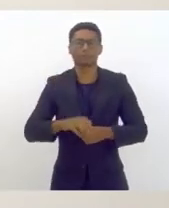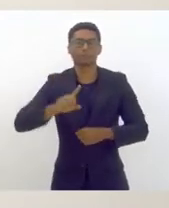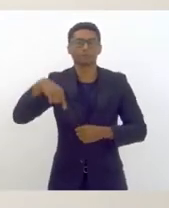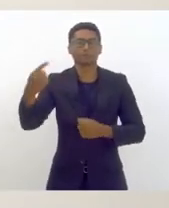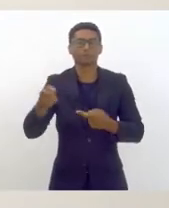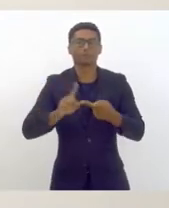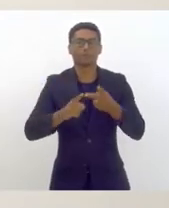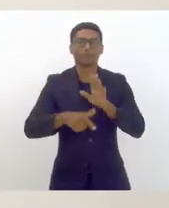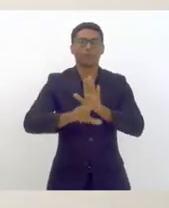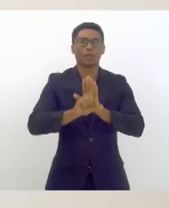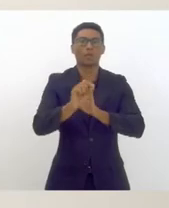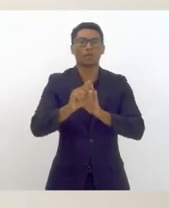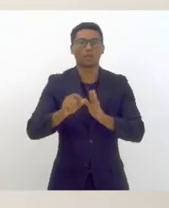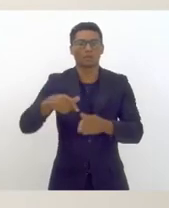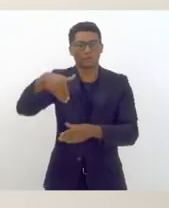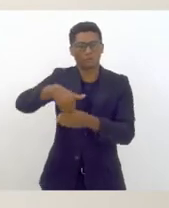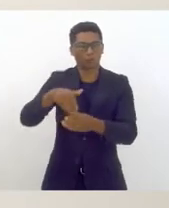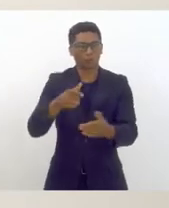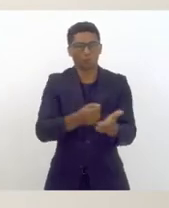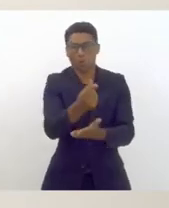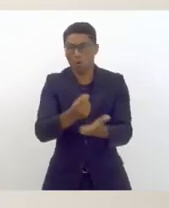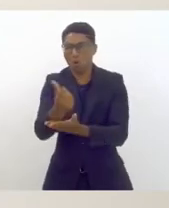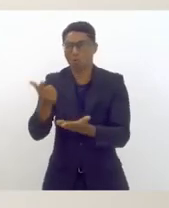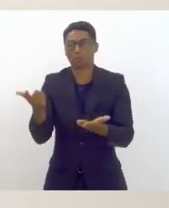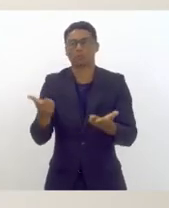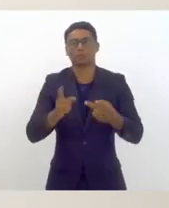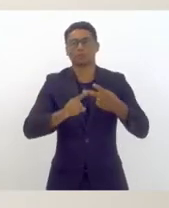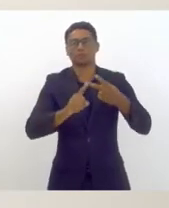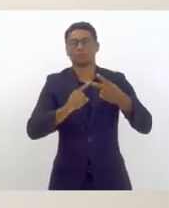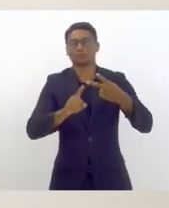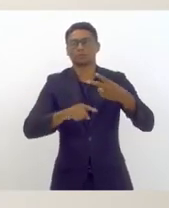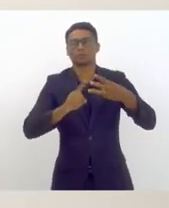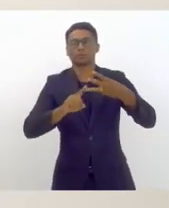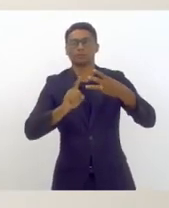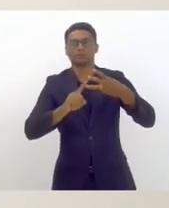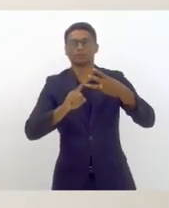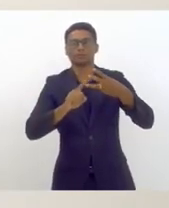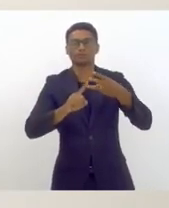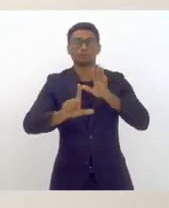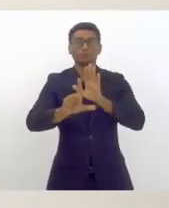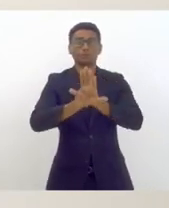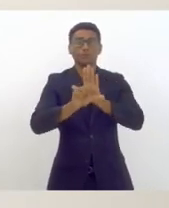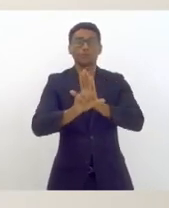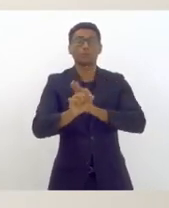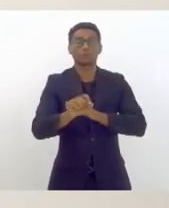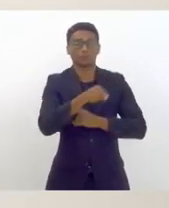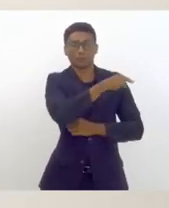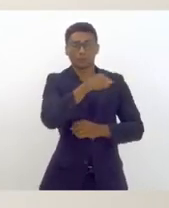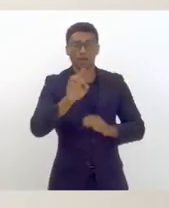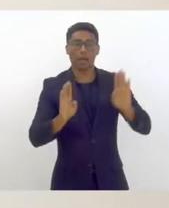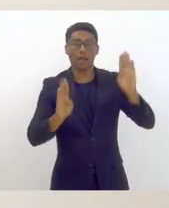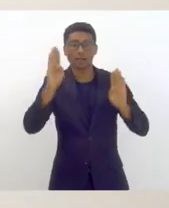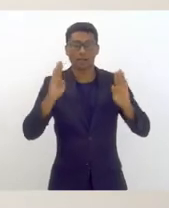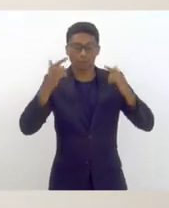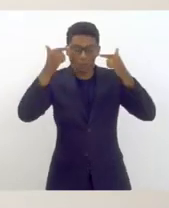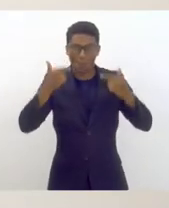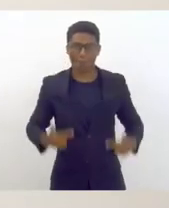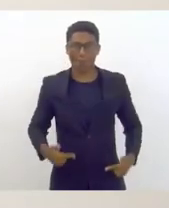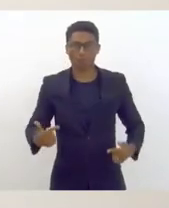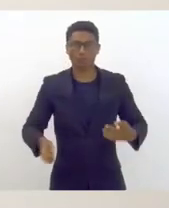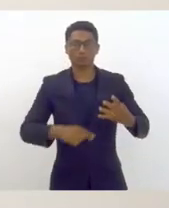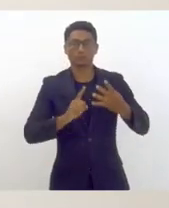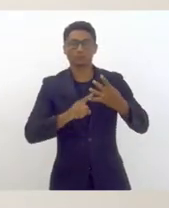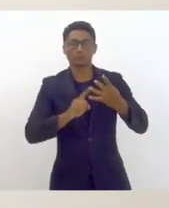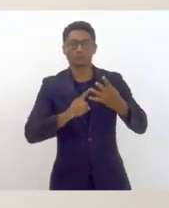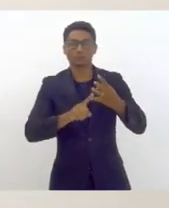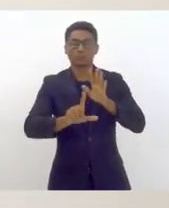a compra de votos, a lei sobre a ficha limpa, né, e a lei do fundo de habitação